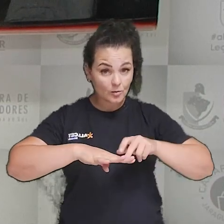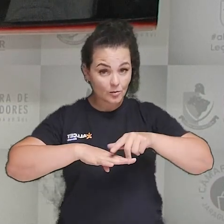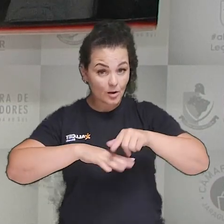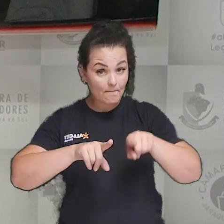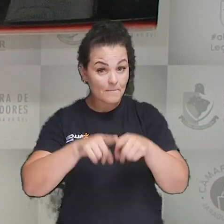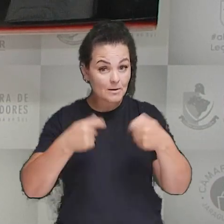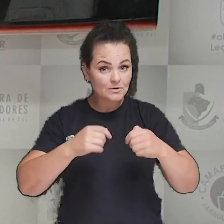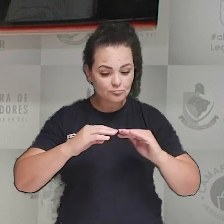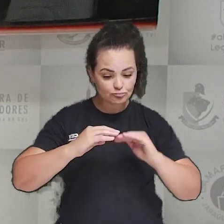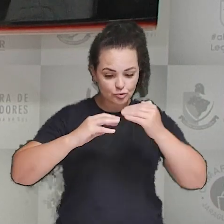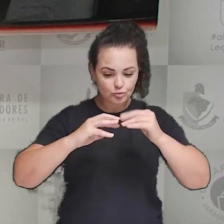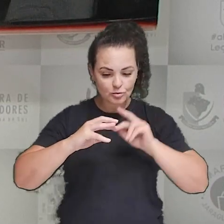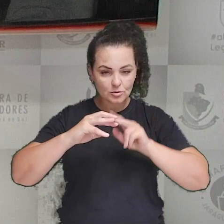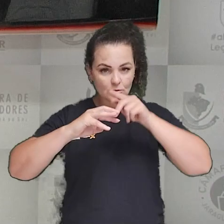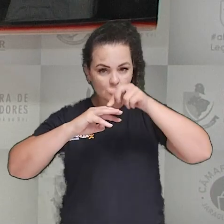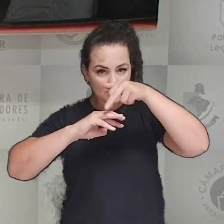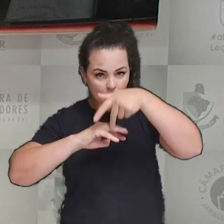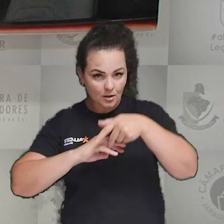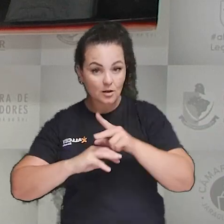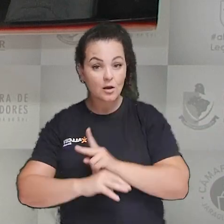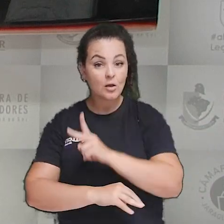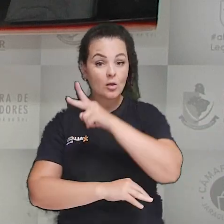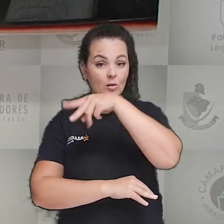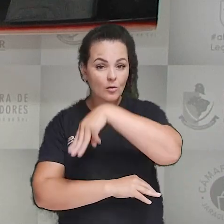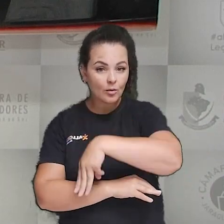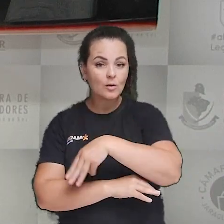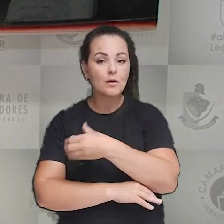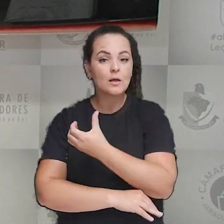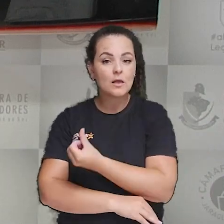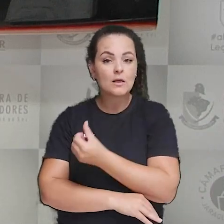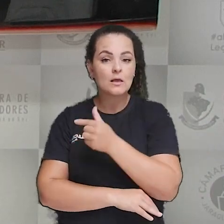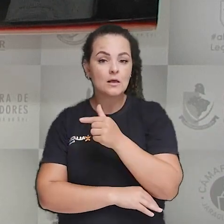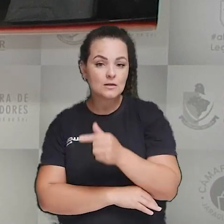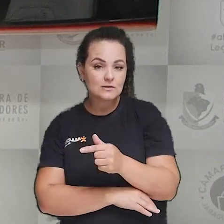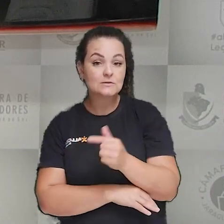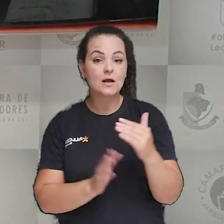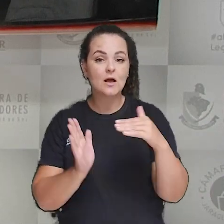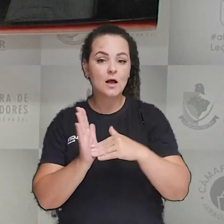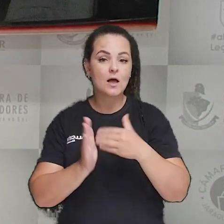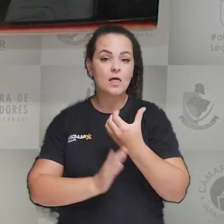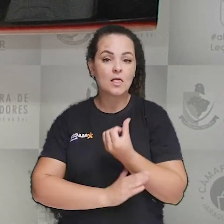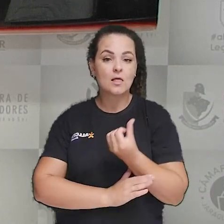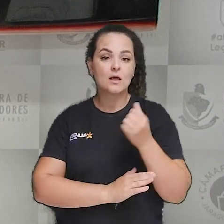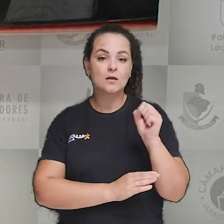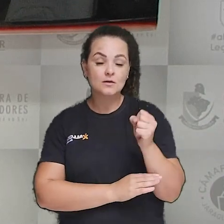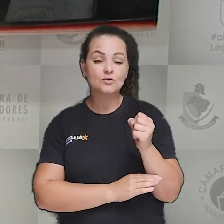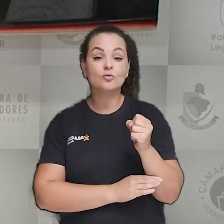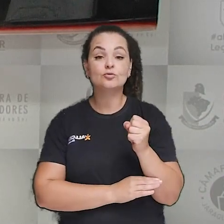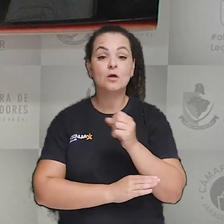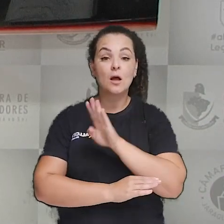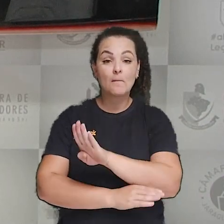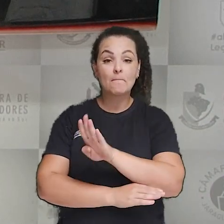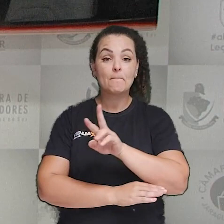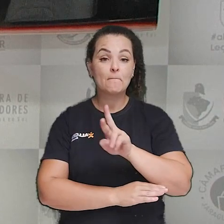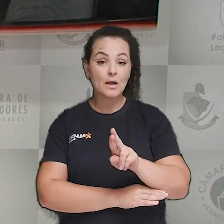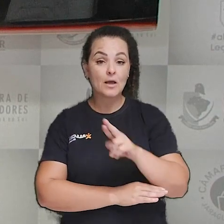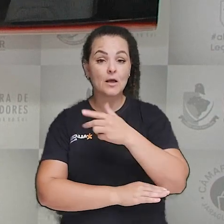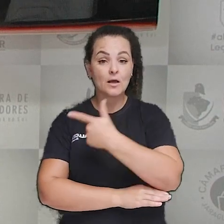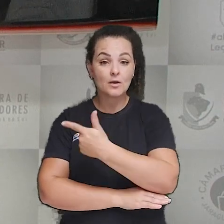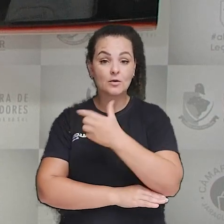de pedestres nos trechos do quilômetro 67 e 68 da Rodovia BR